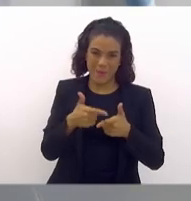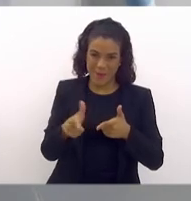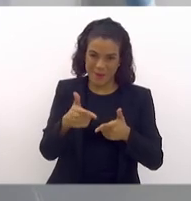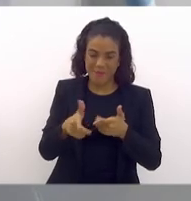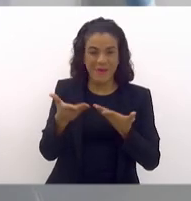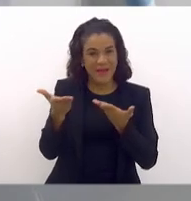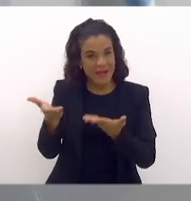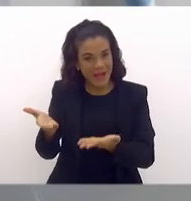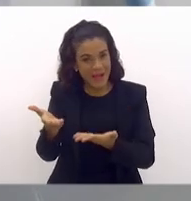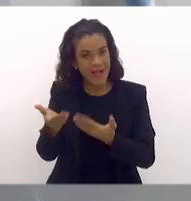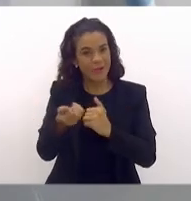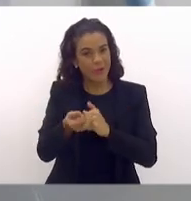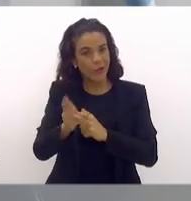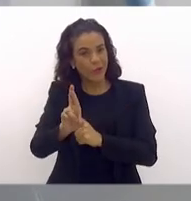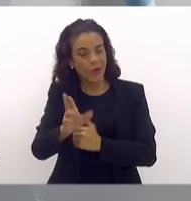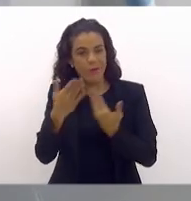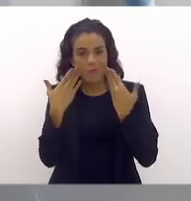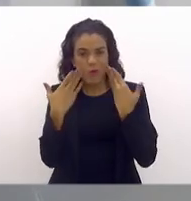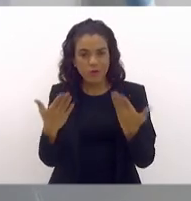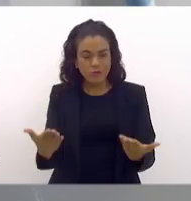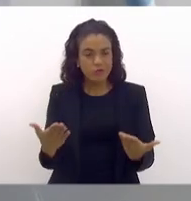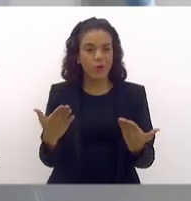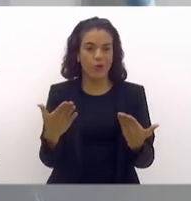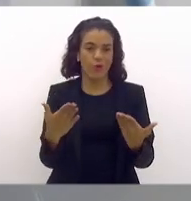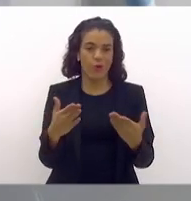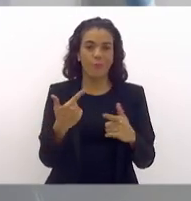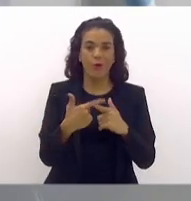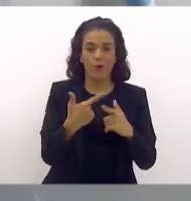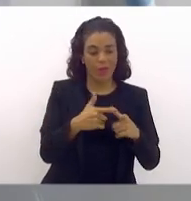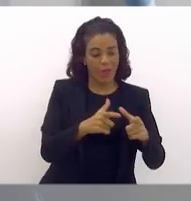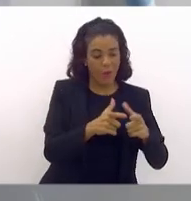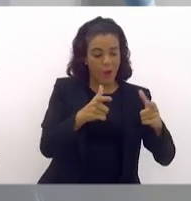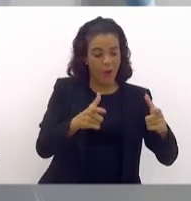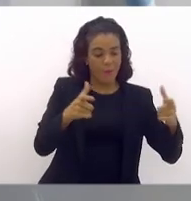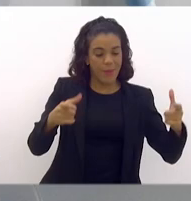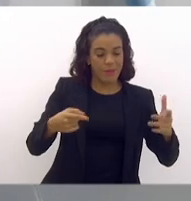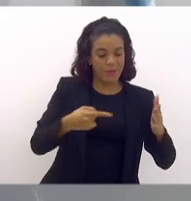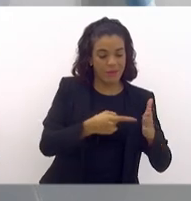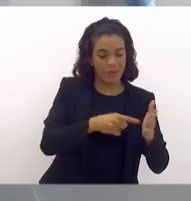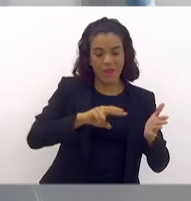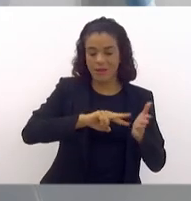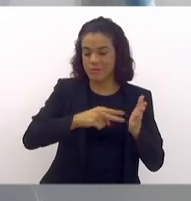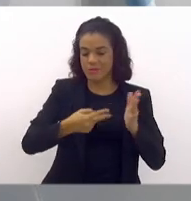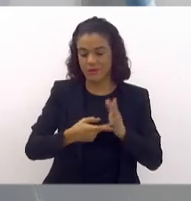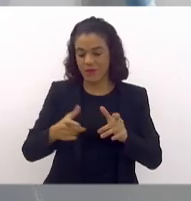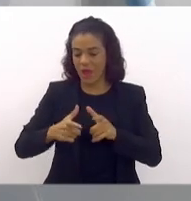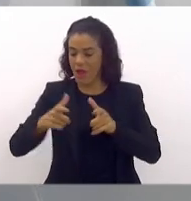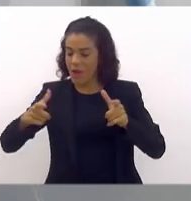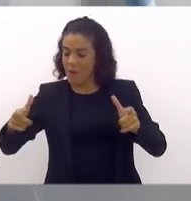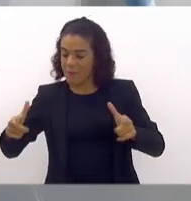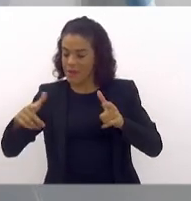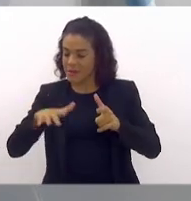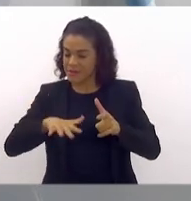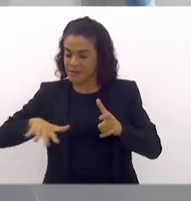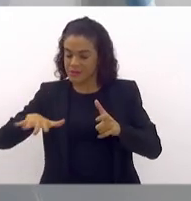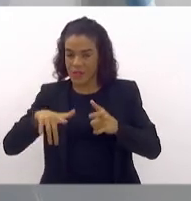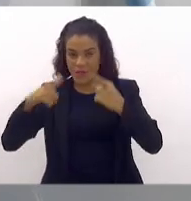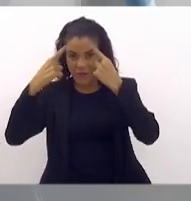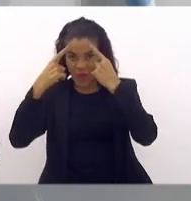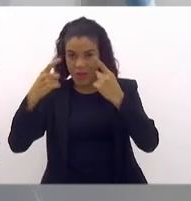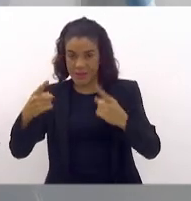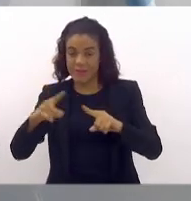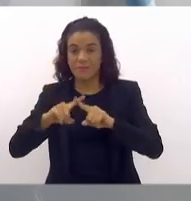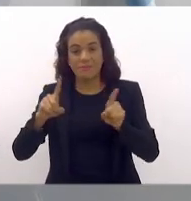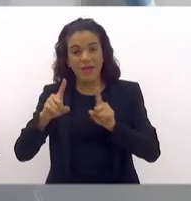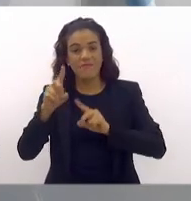muito precisa. Nem sempre o aumento da denúncia quer dizer o aumento do número de casos, mas sim da